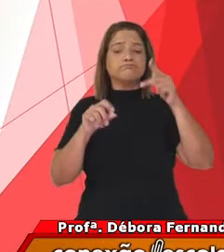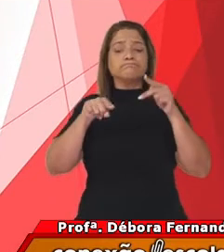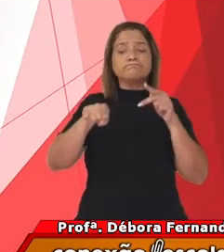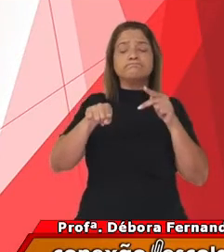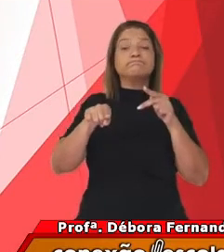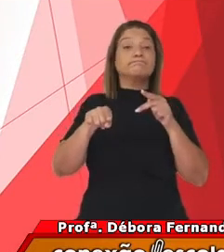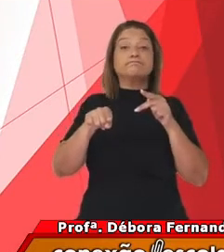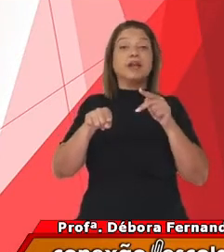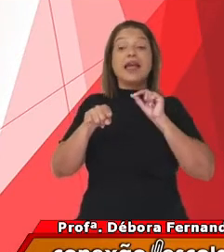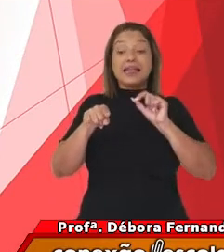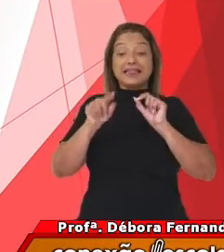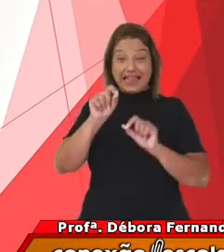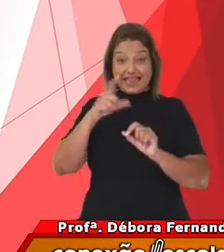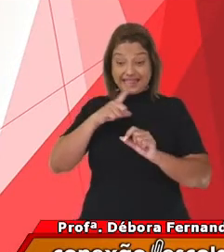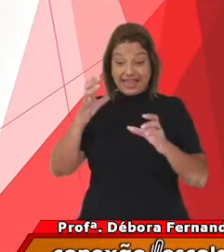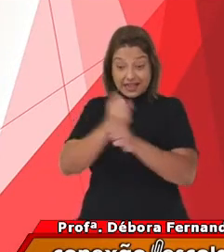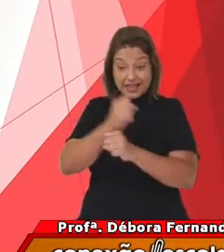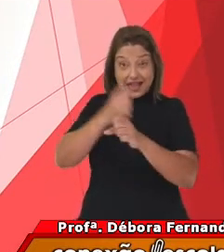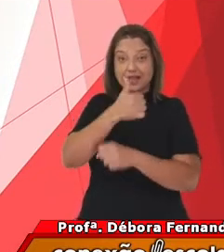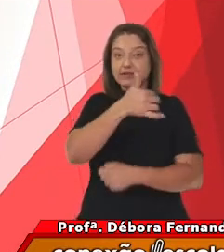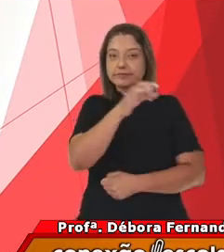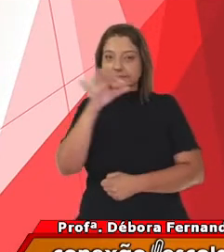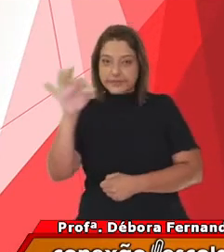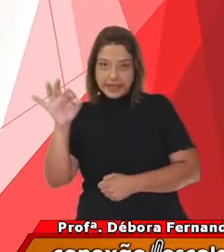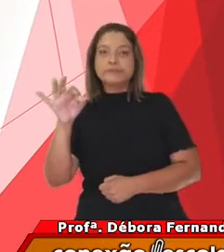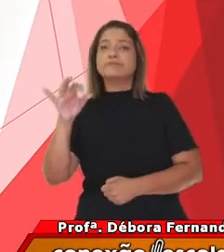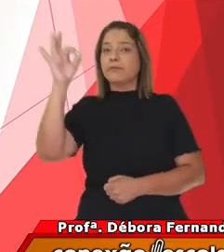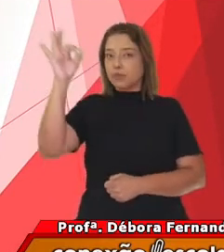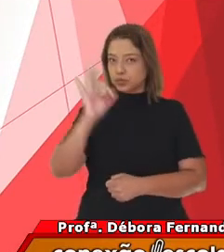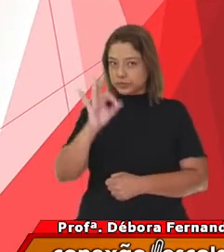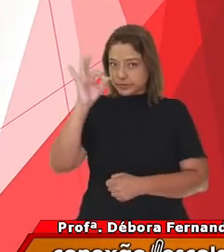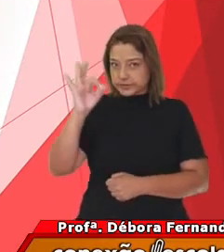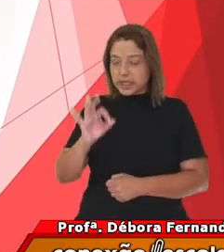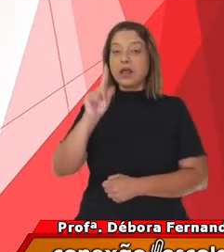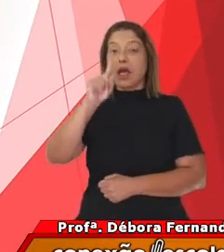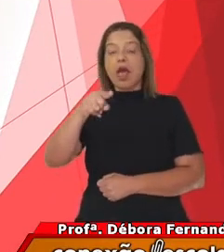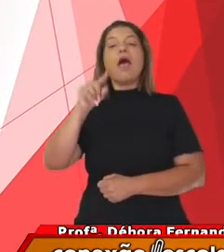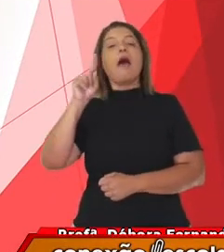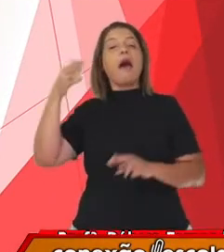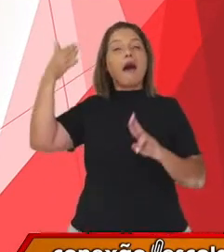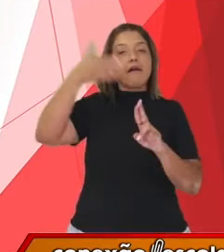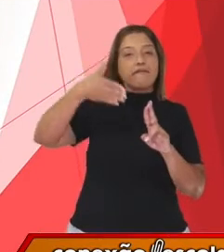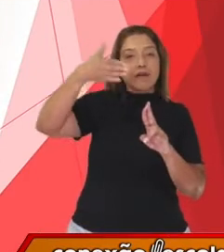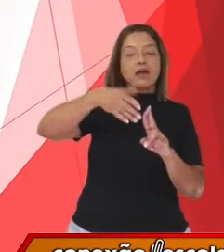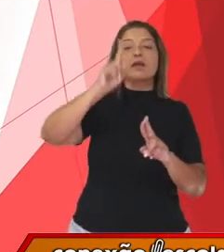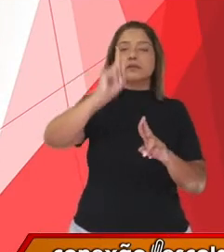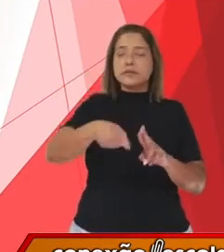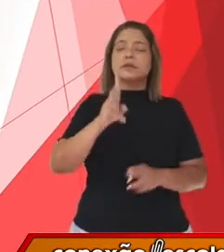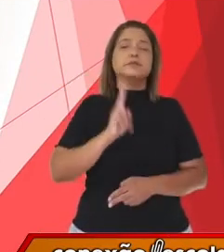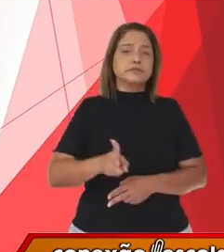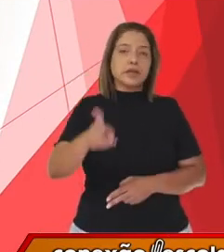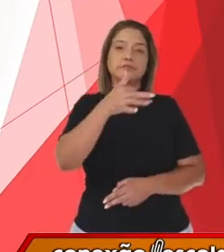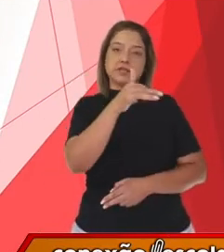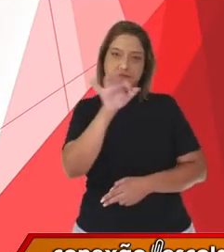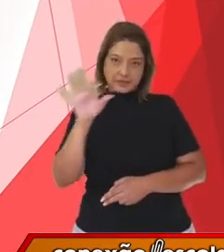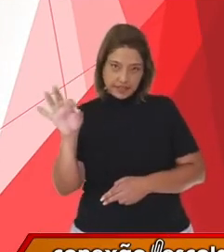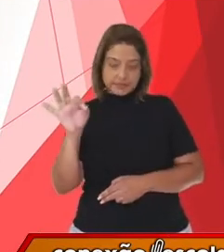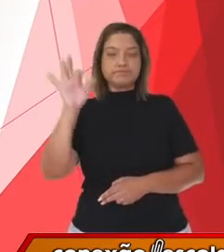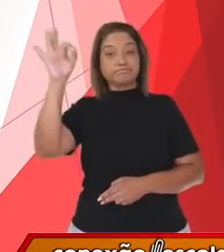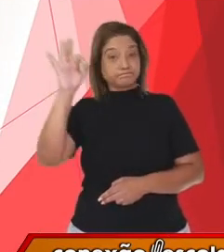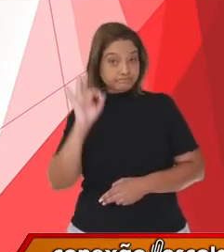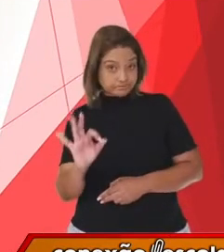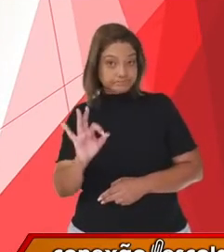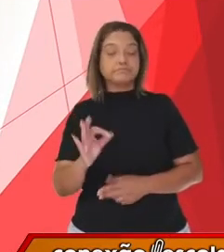relacionado a 100%. Então, nós vamos ter uma referência, que é a referência de 100%. E